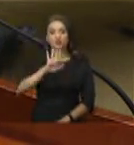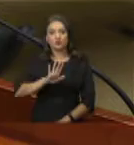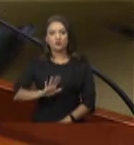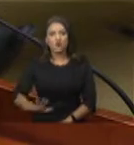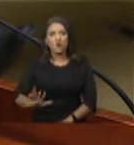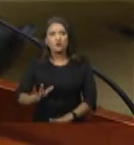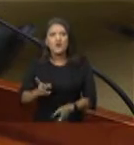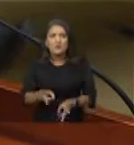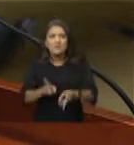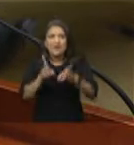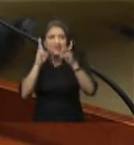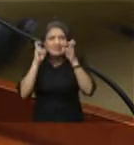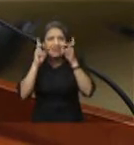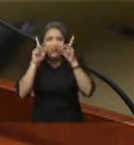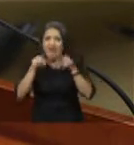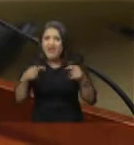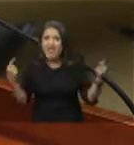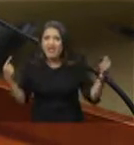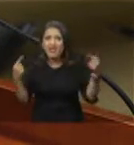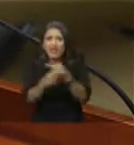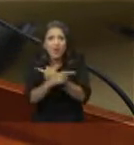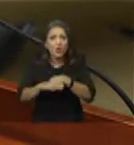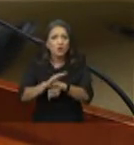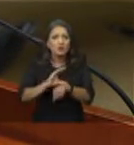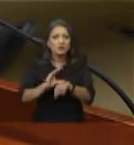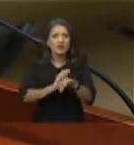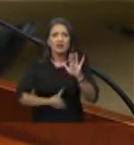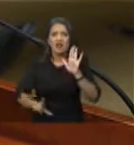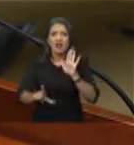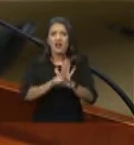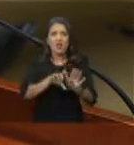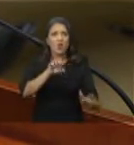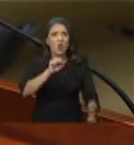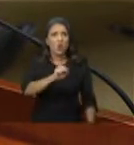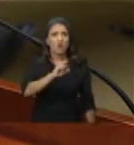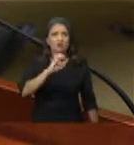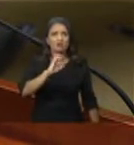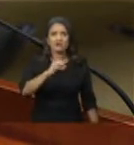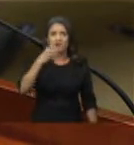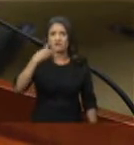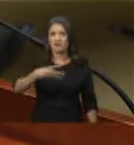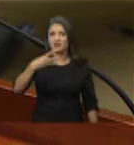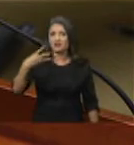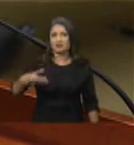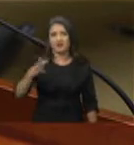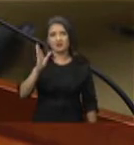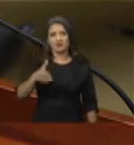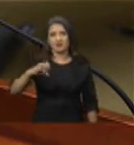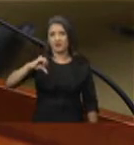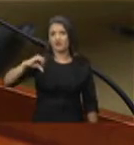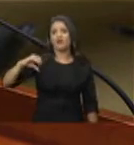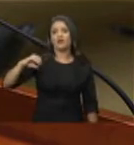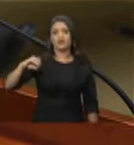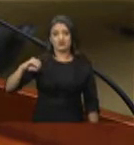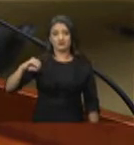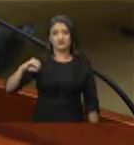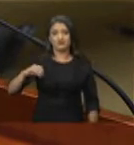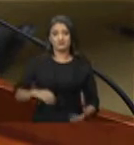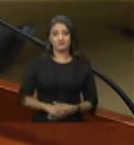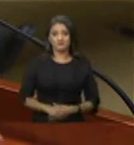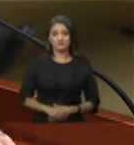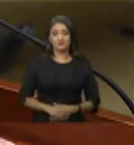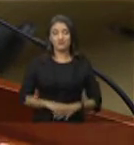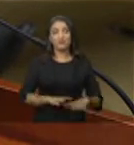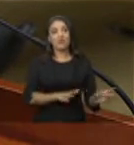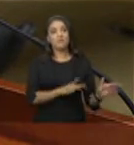inconstitucionalidade integral da lei 8.033 de 1990 em 2000